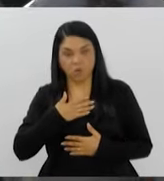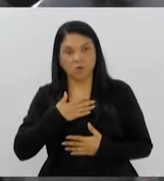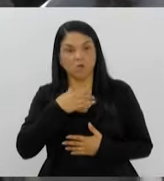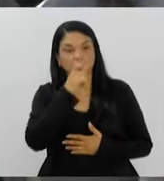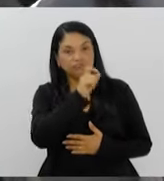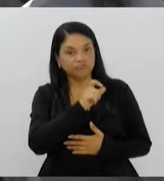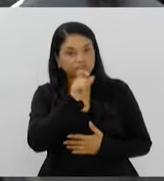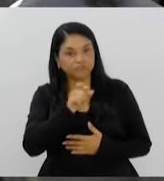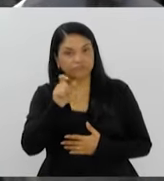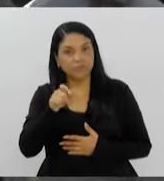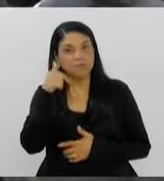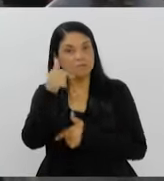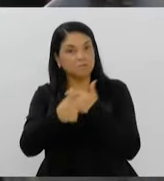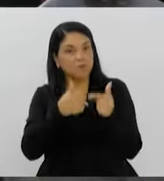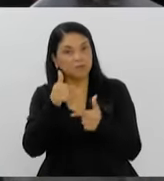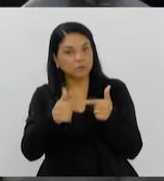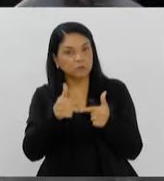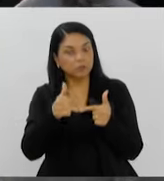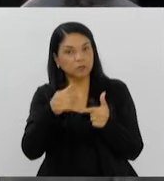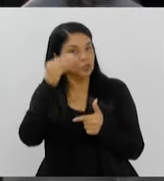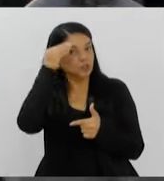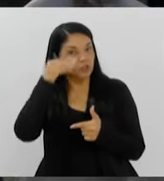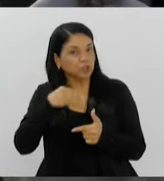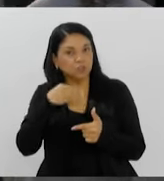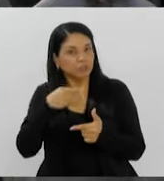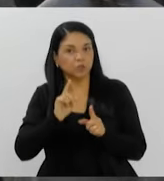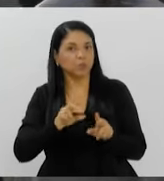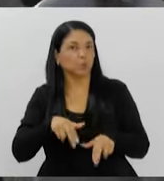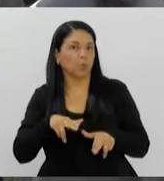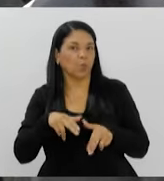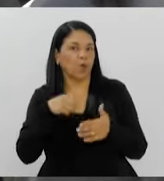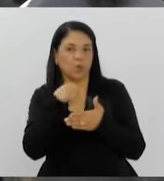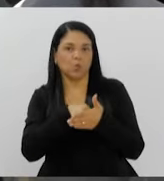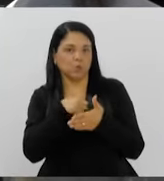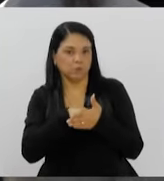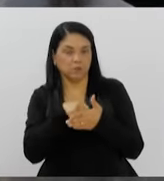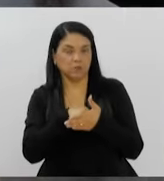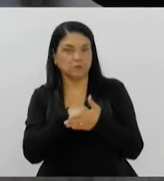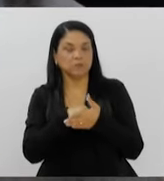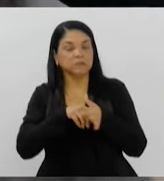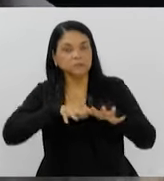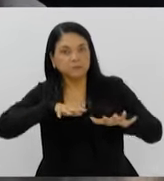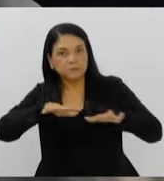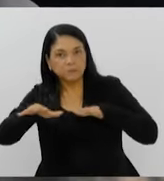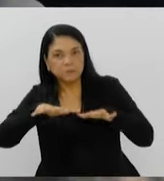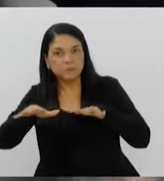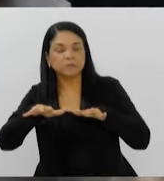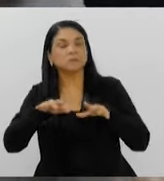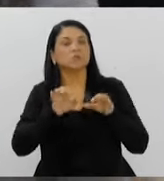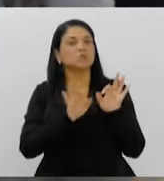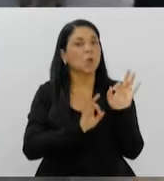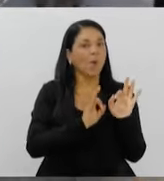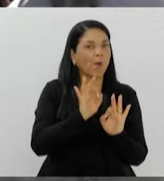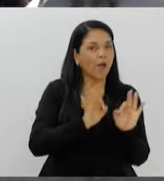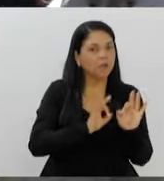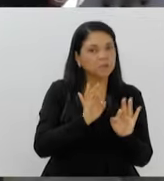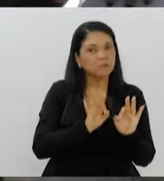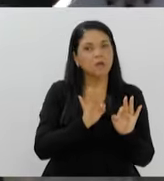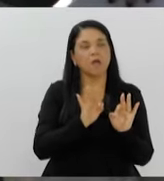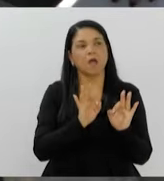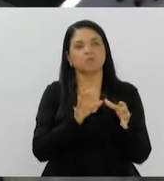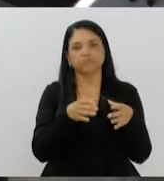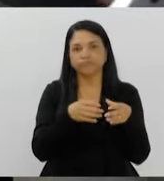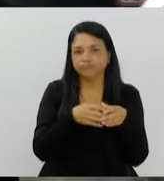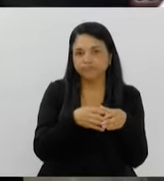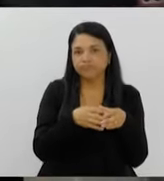os trabalhadores que estão aí que não desistiram da luta se mobilizaram se organizaram